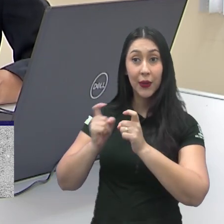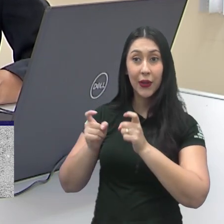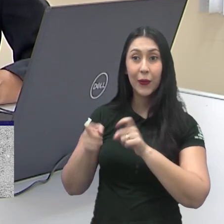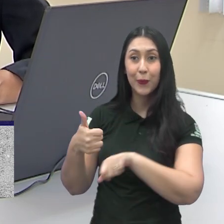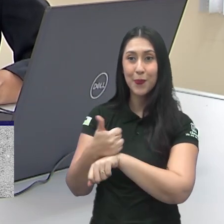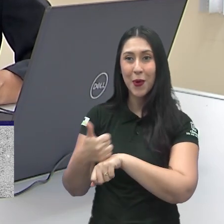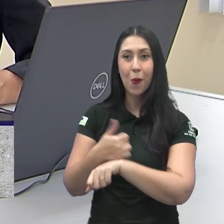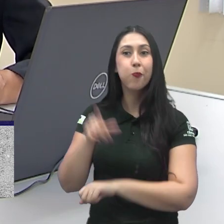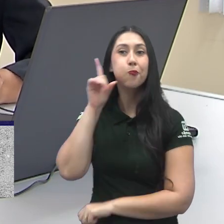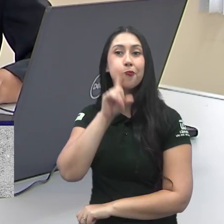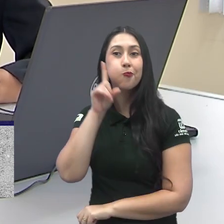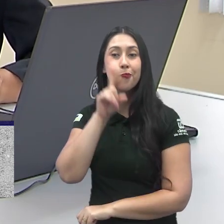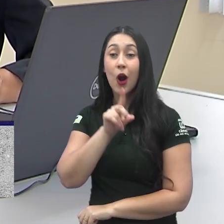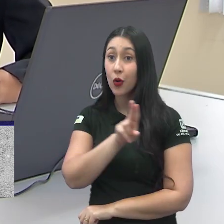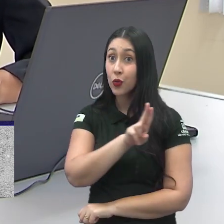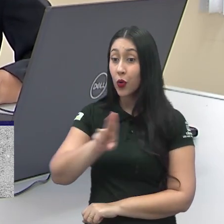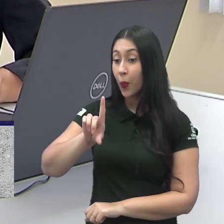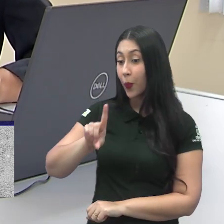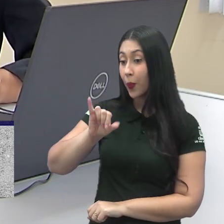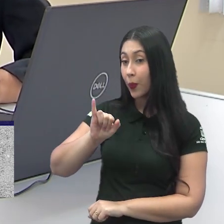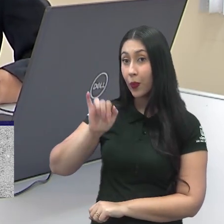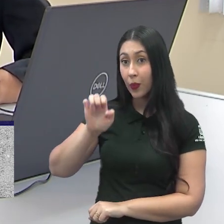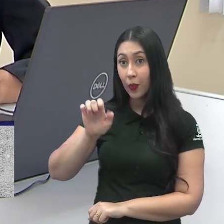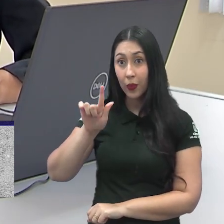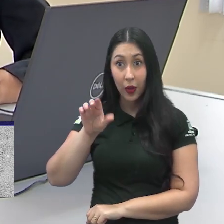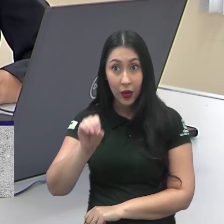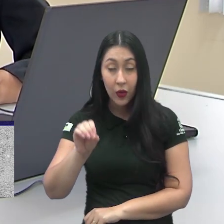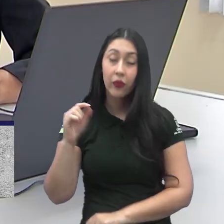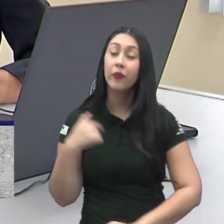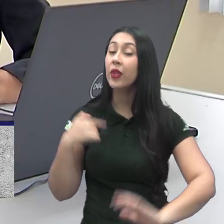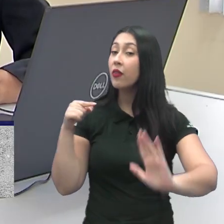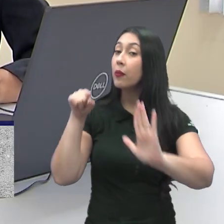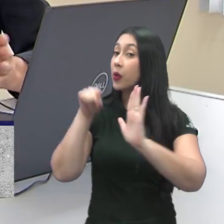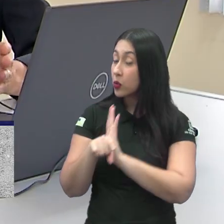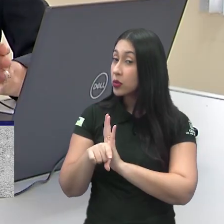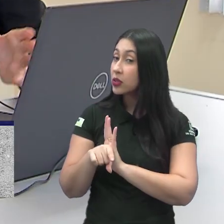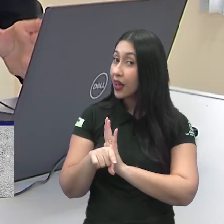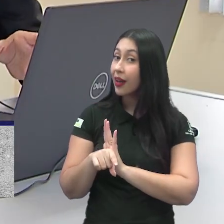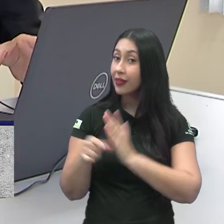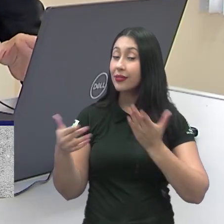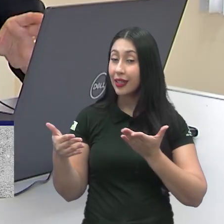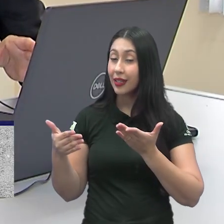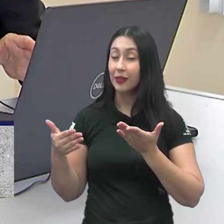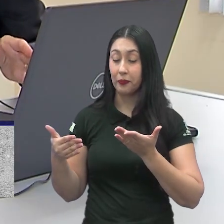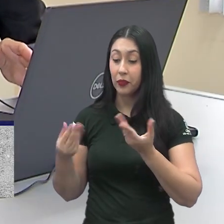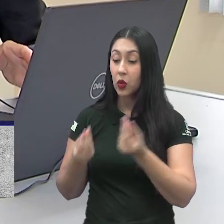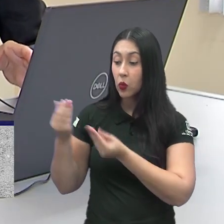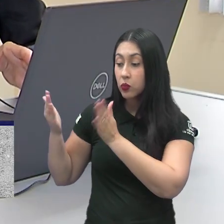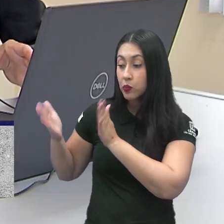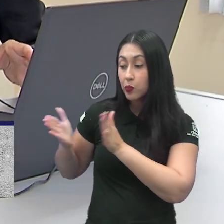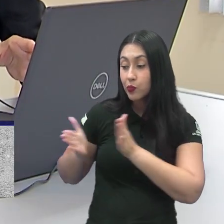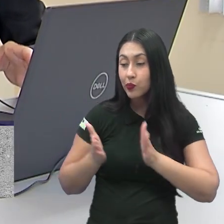ser com o nosso agente dos Estados Unidos, o nome dele é Diego, e eu vou perguntar, né, como nós